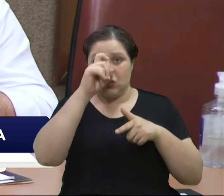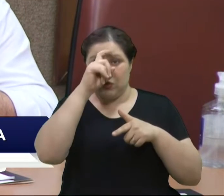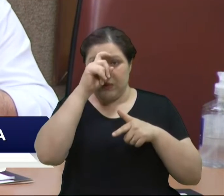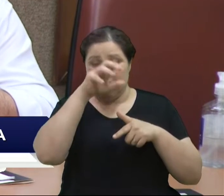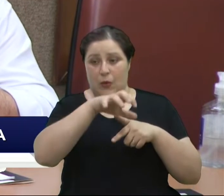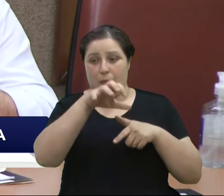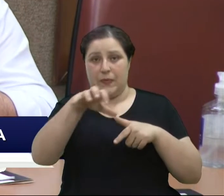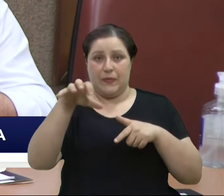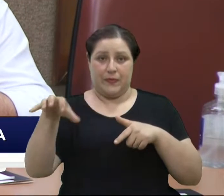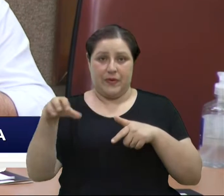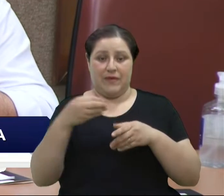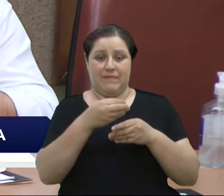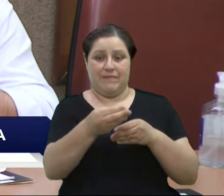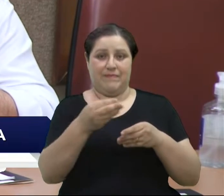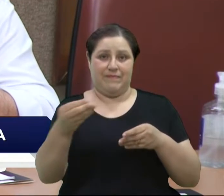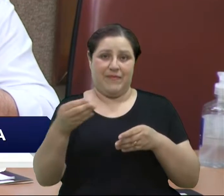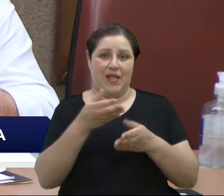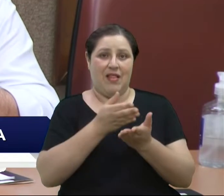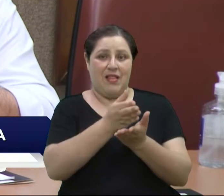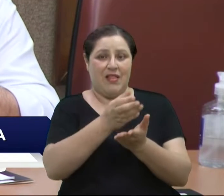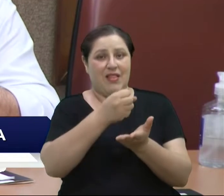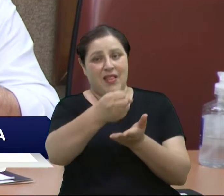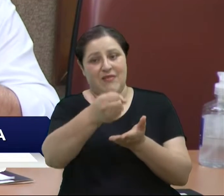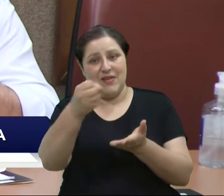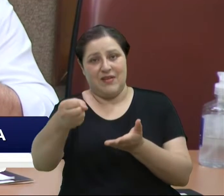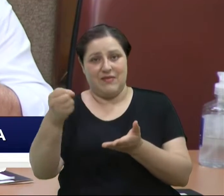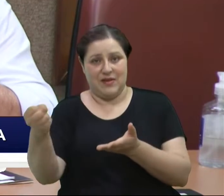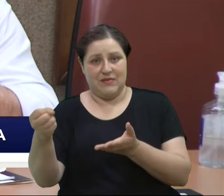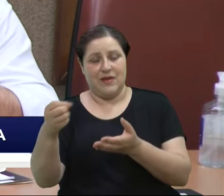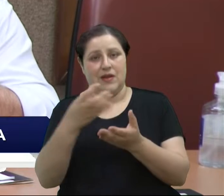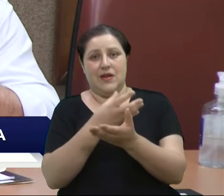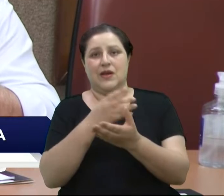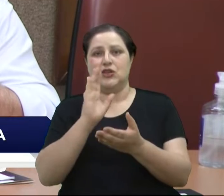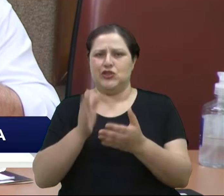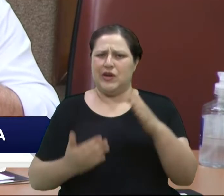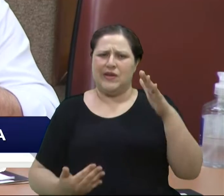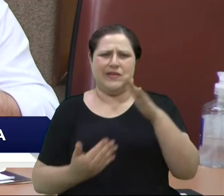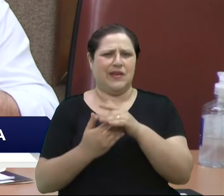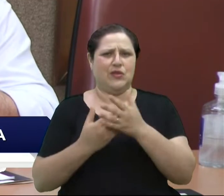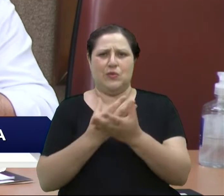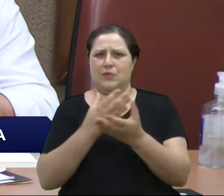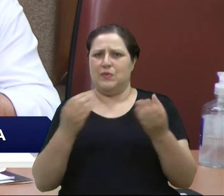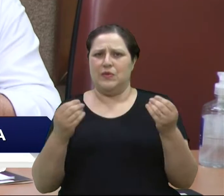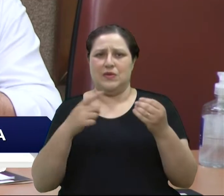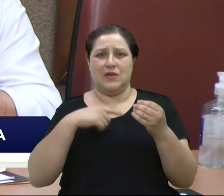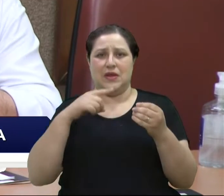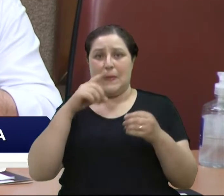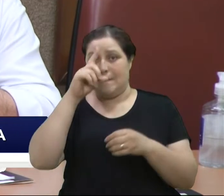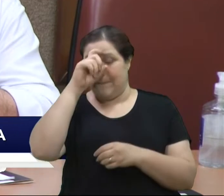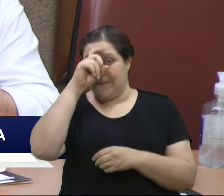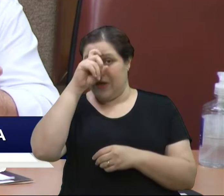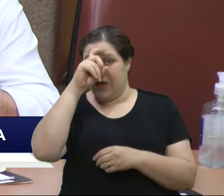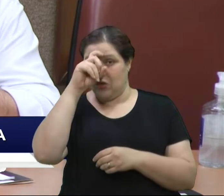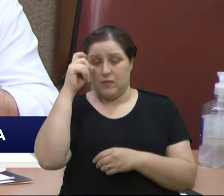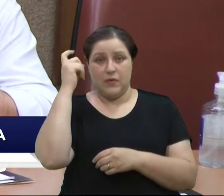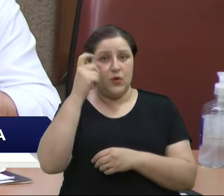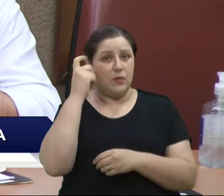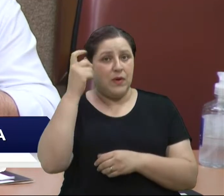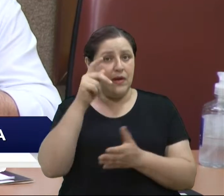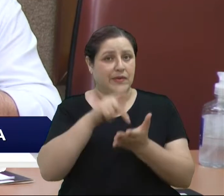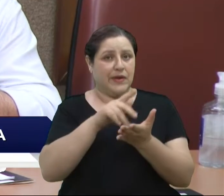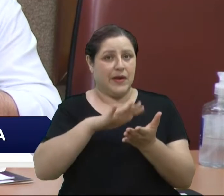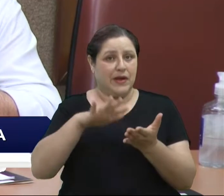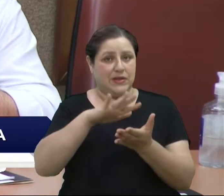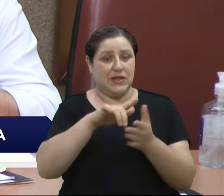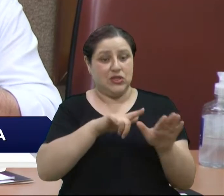teto. Nós temos uma equipe de médicos extremamente comprometidos. Eles estão preocupados com o cenário. A gente fez uma reunião agora,